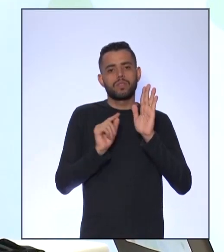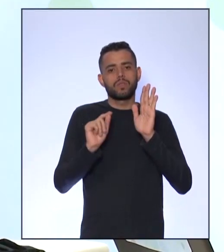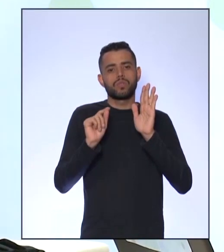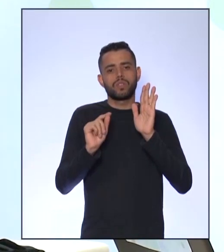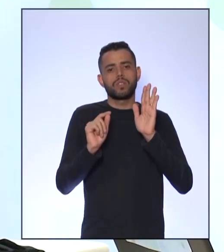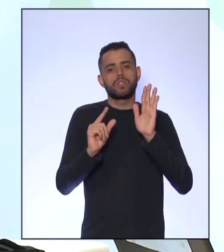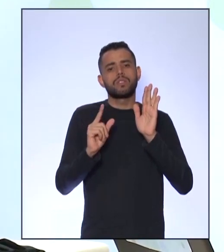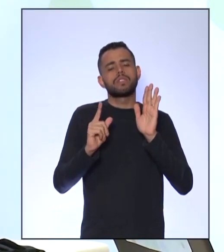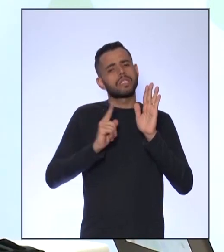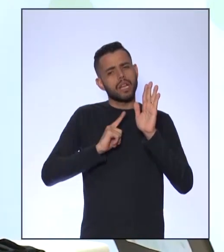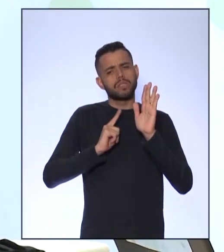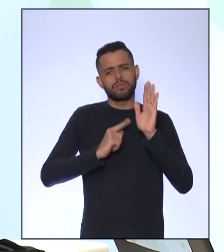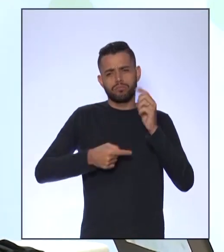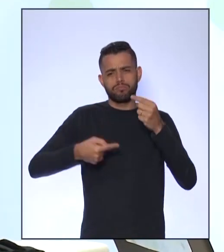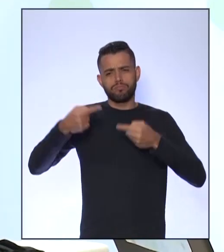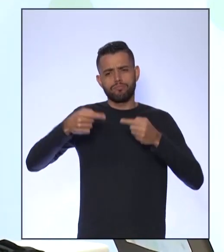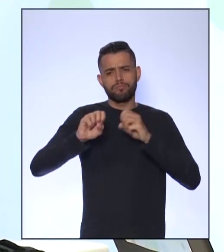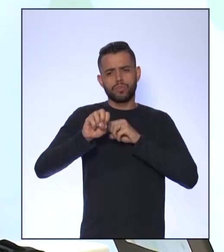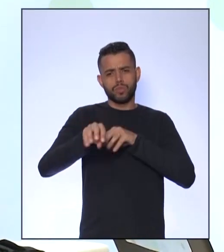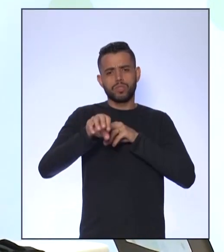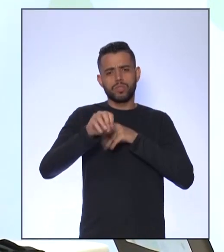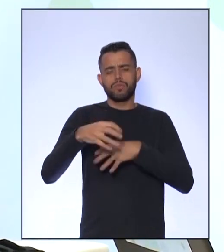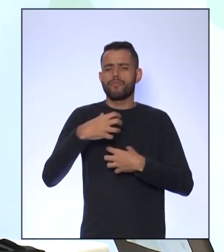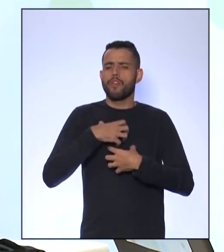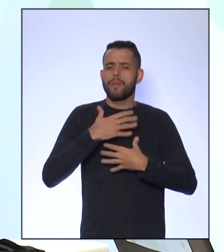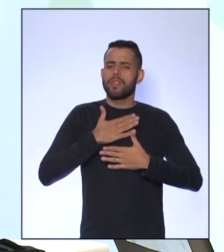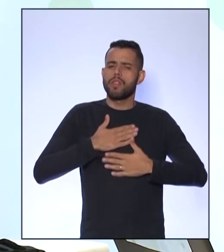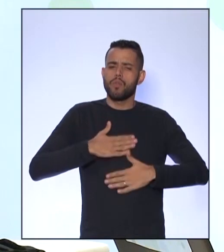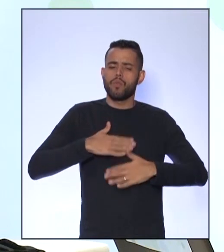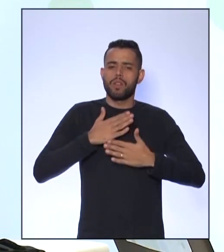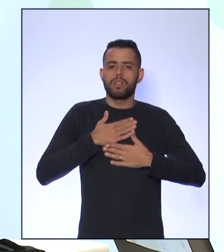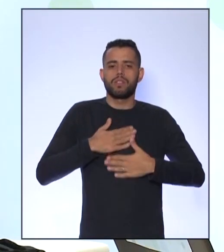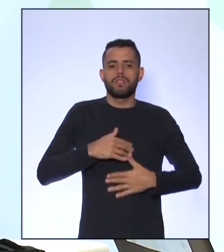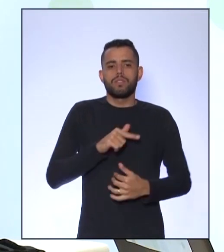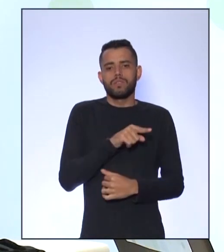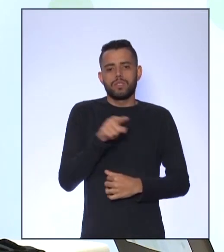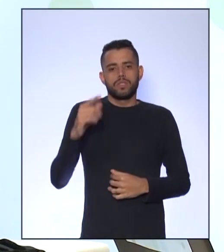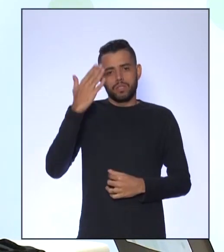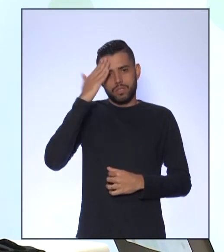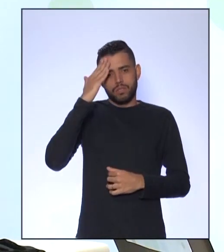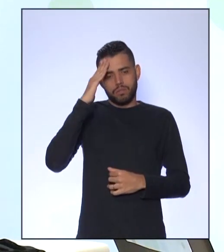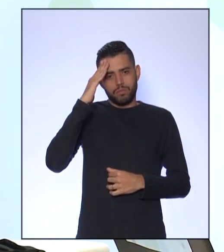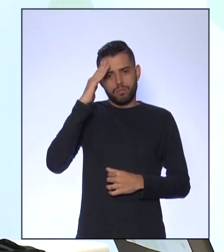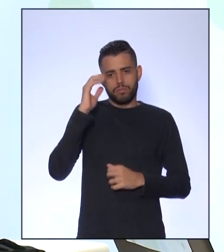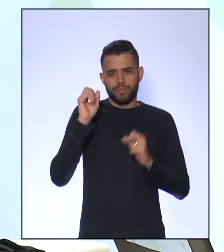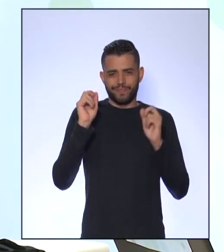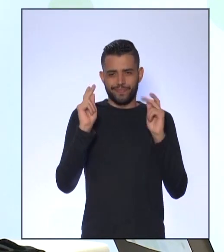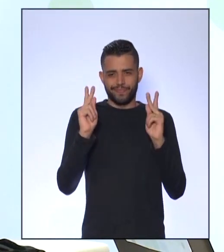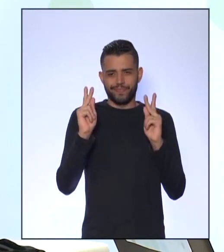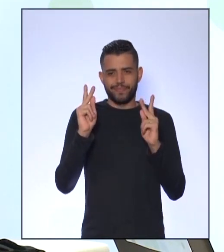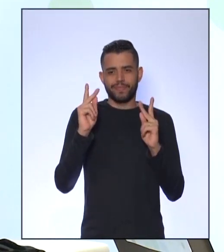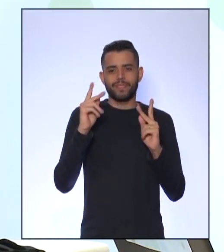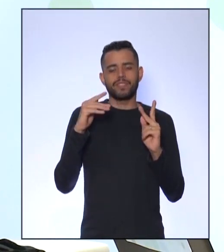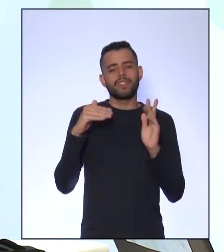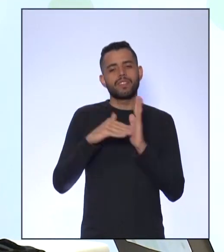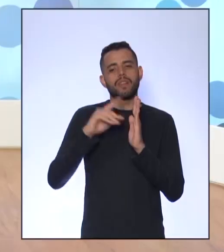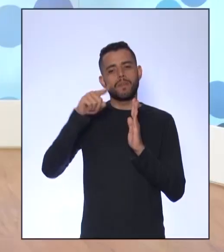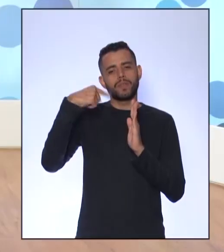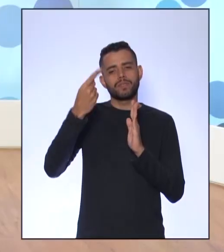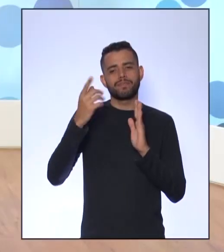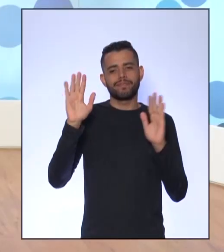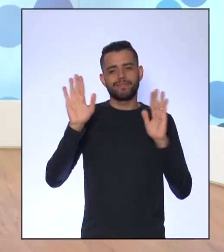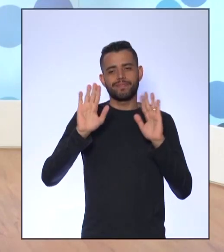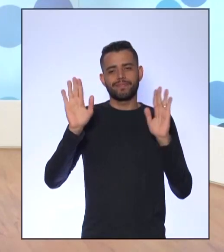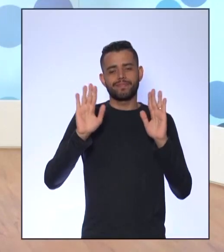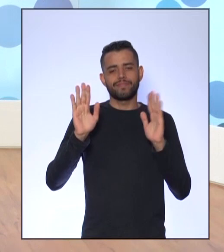tenham sido abordadas de uma forma tranquila e que vocês puderam entender. Tá? Até a próxima